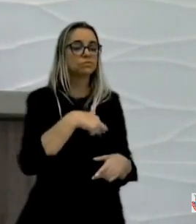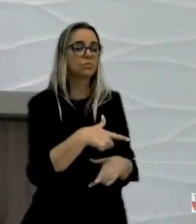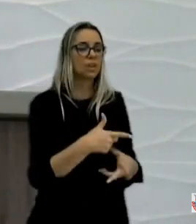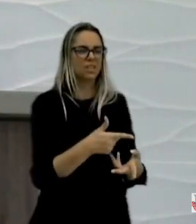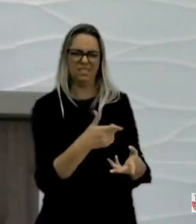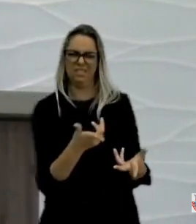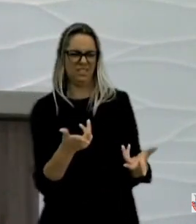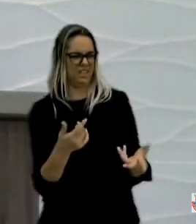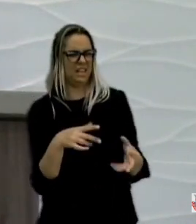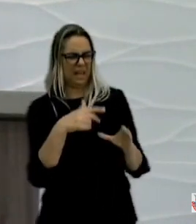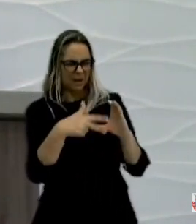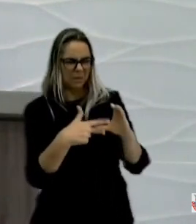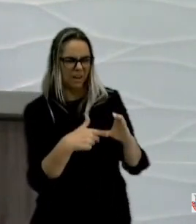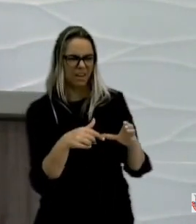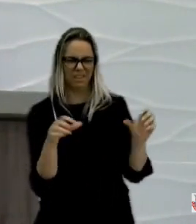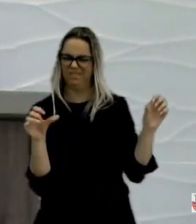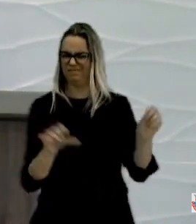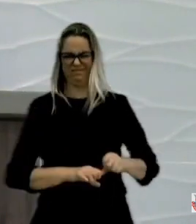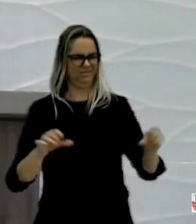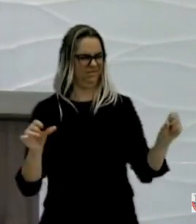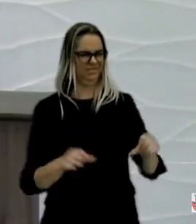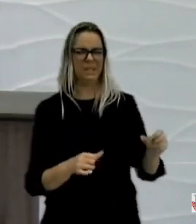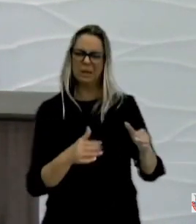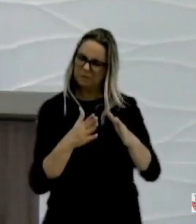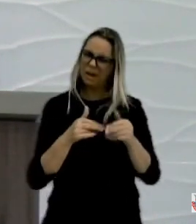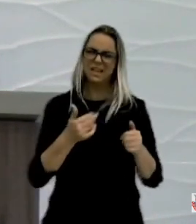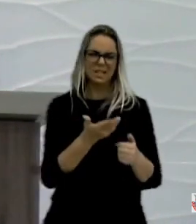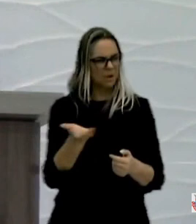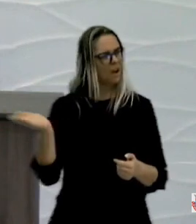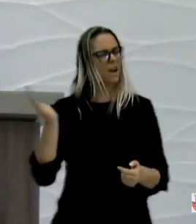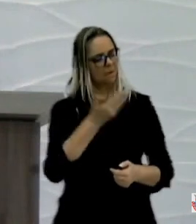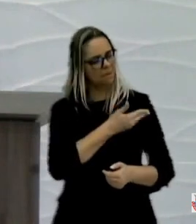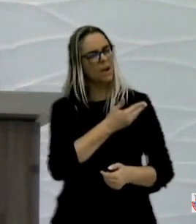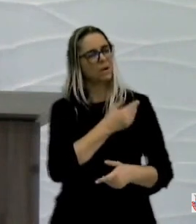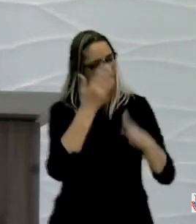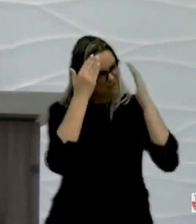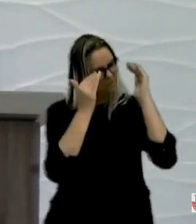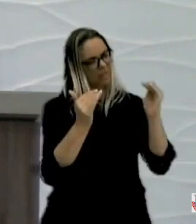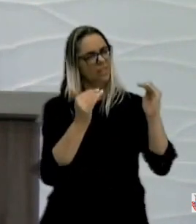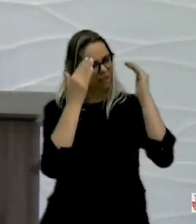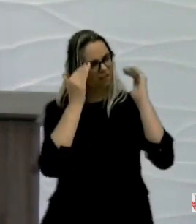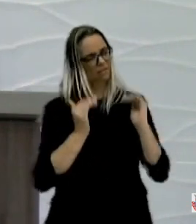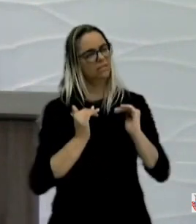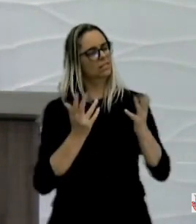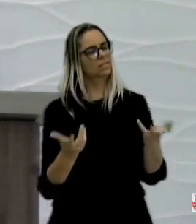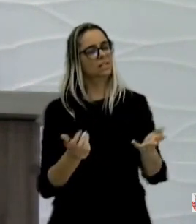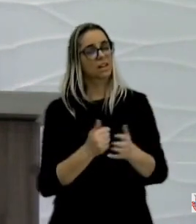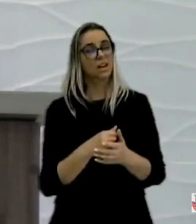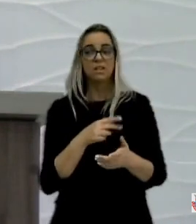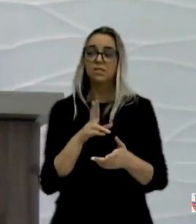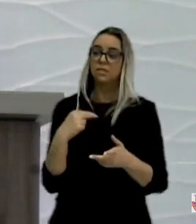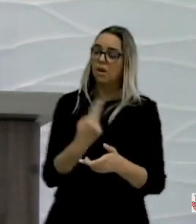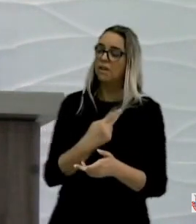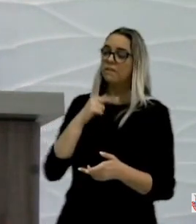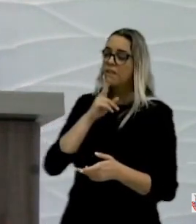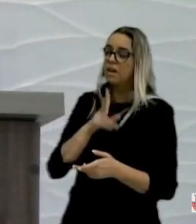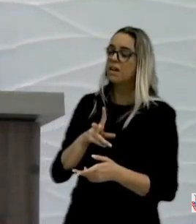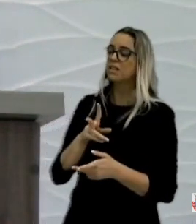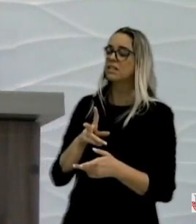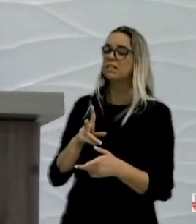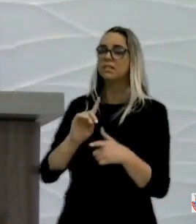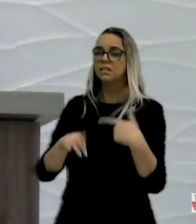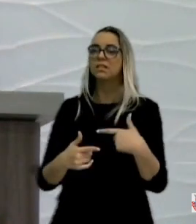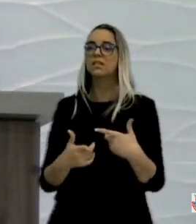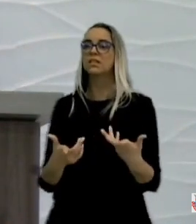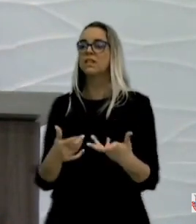nojo. Peça aos seus colegas que respeitem um ao outro, que nós que escuta ou que vê depois, a